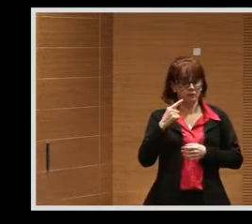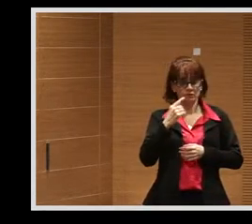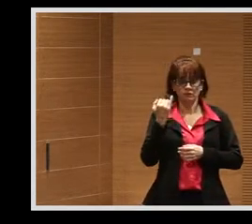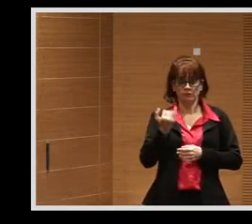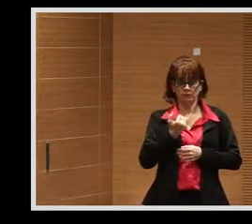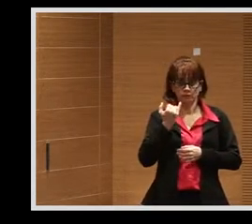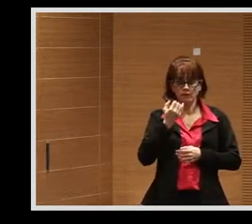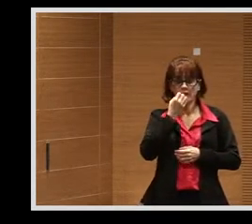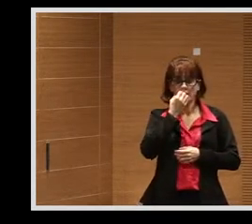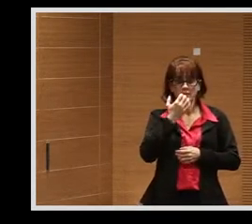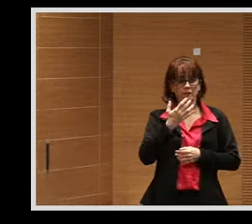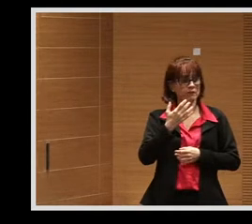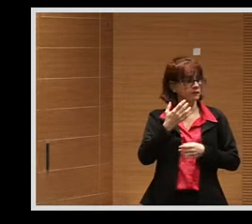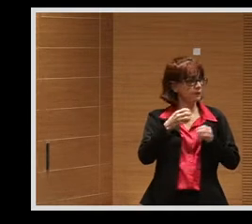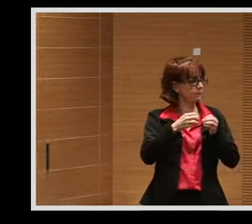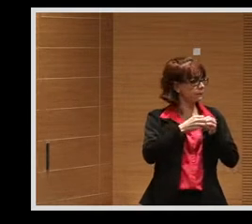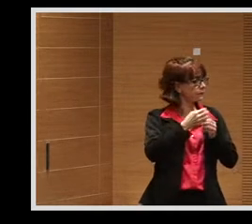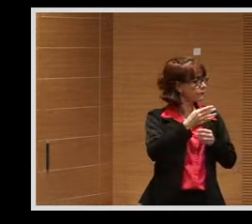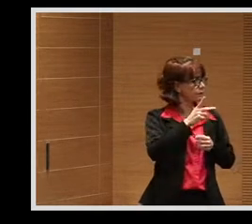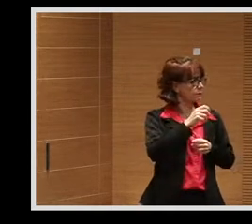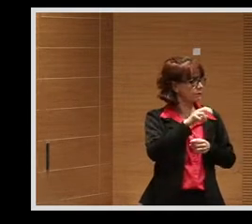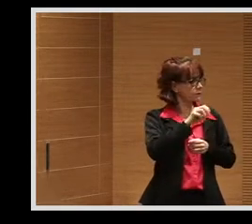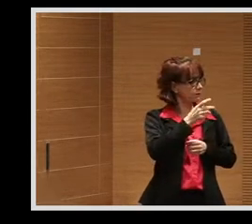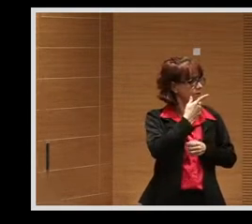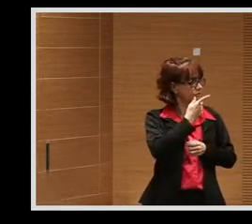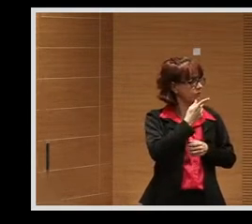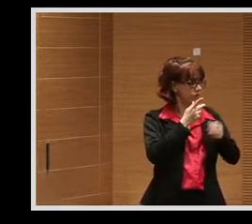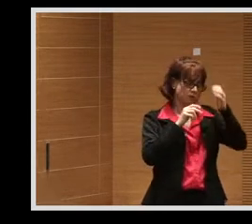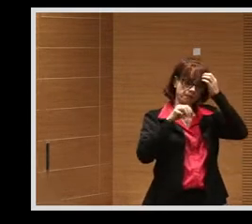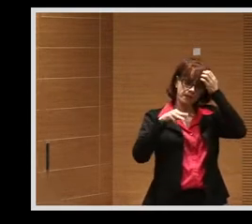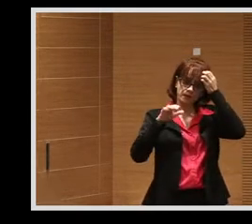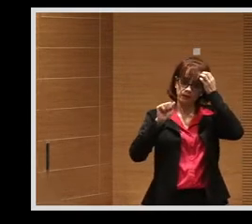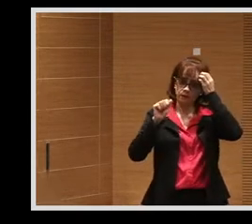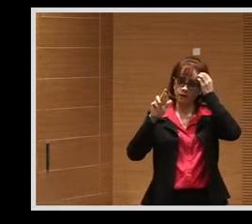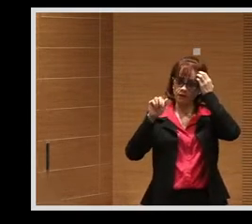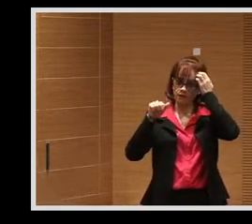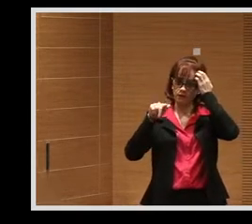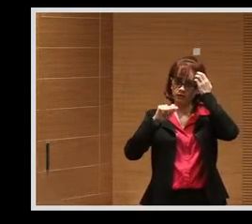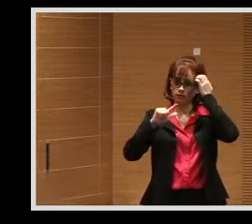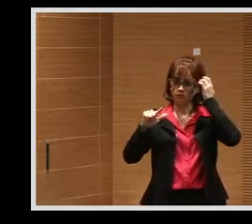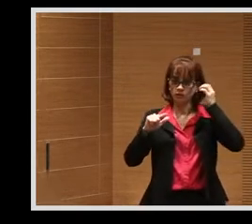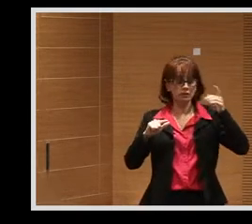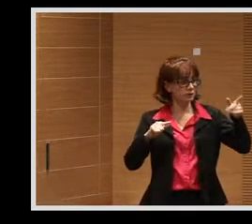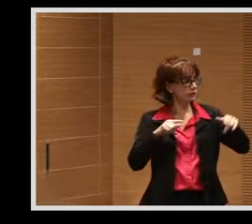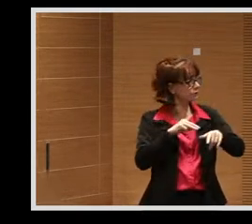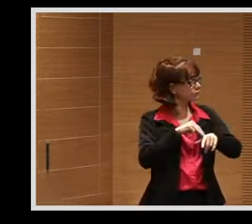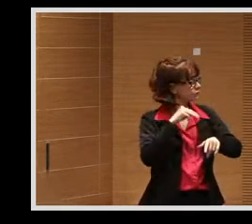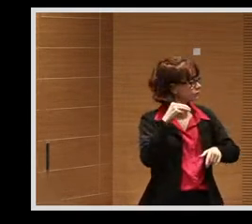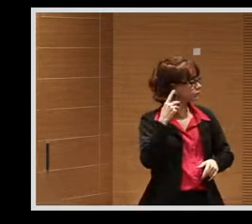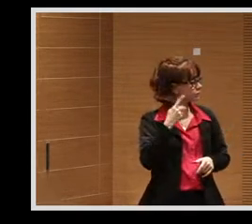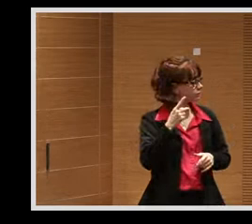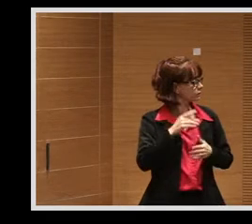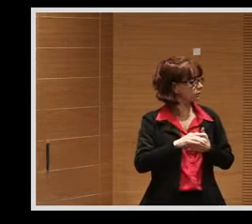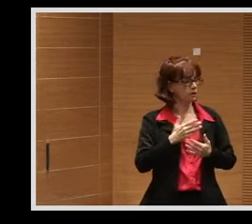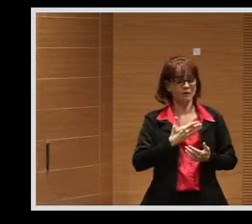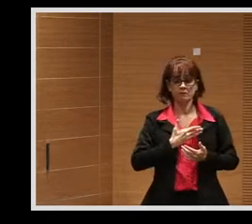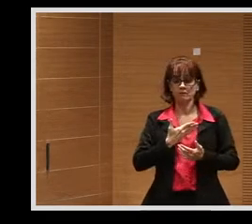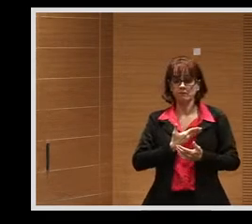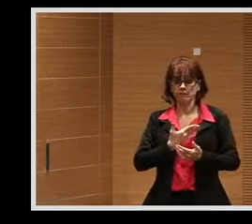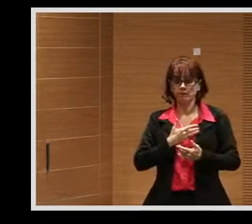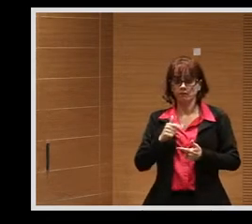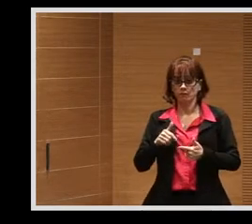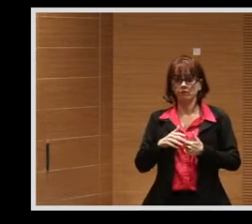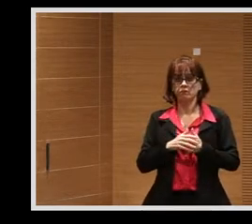aqui pertinho do Paulo, né? Paulo, agora no almoço estava falando da Mariana Rangel, esse é um extrato dela, uma colega minha de residência,